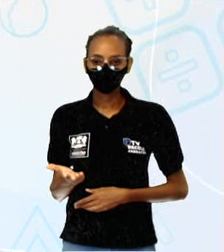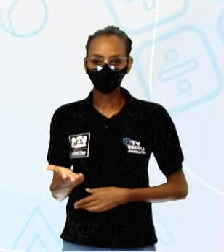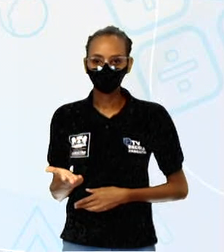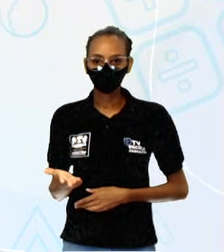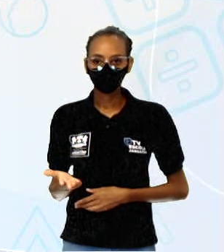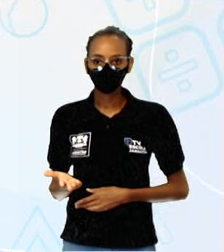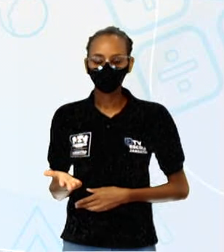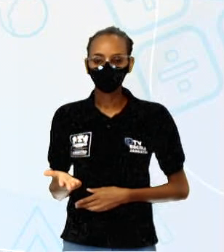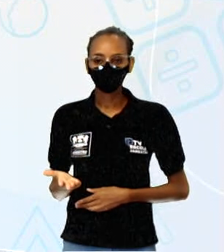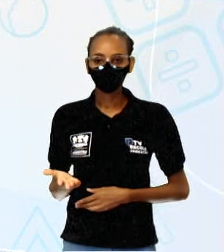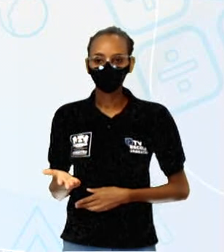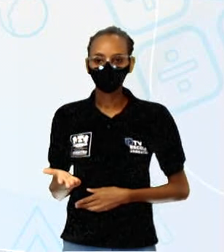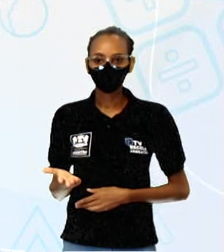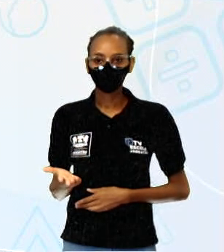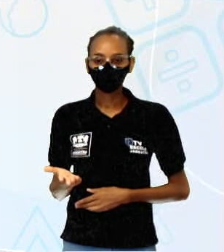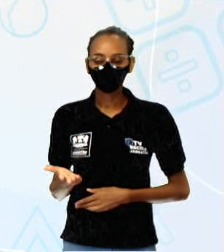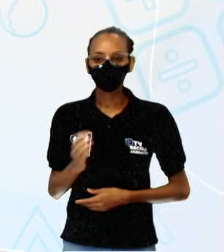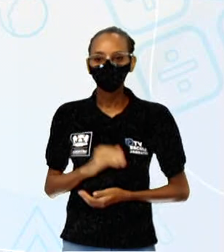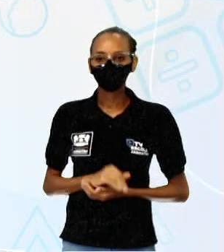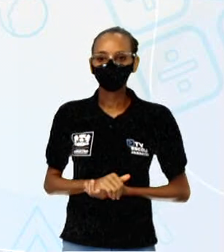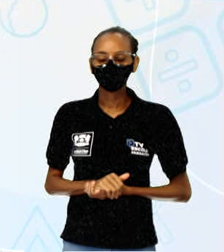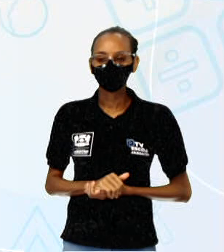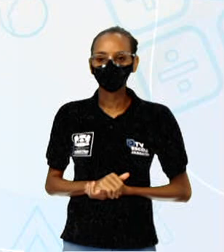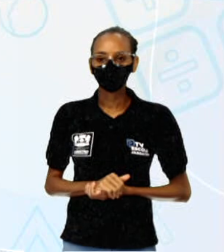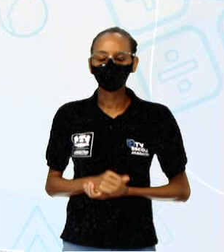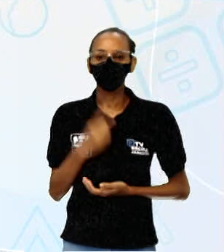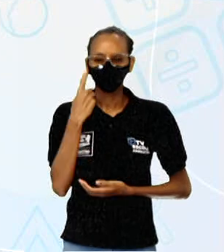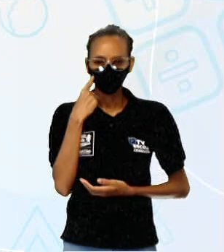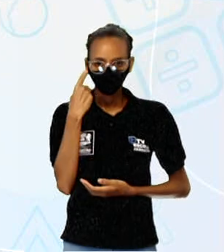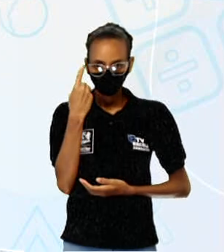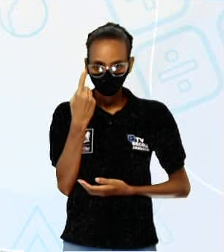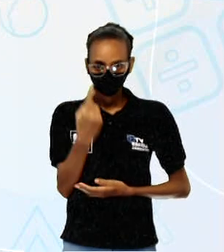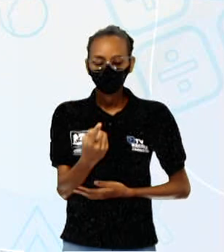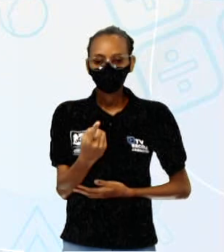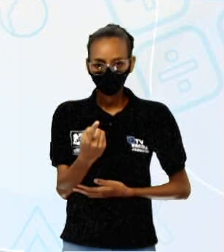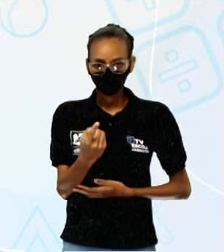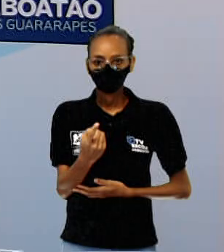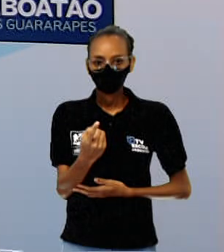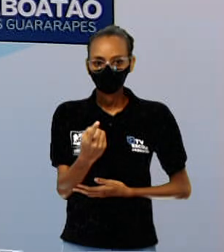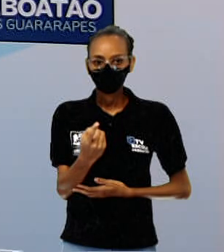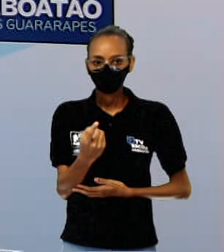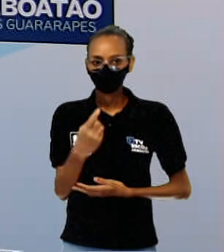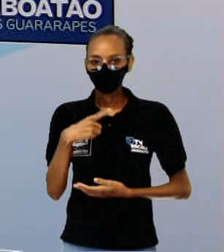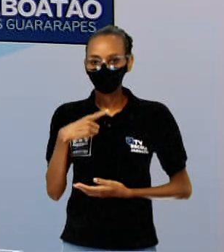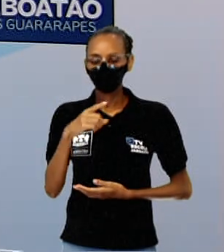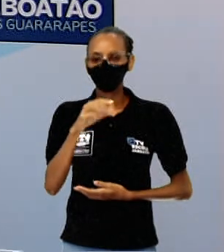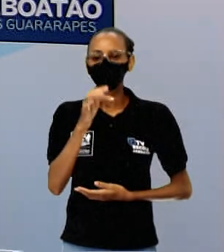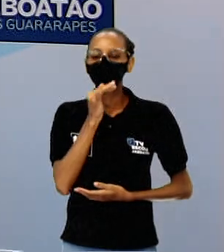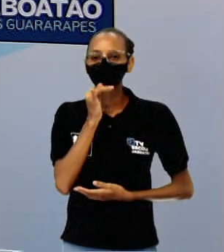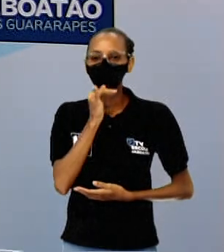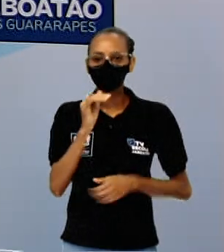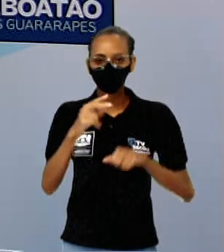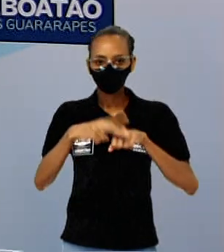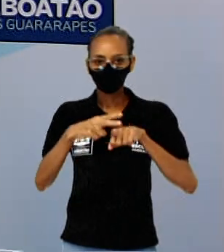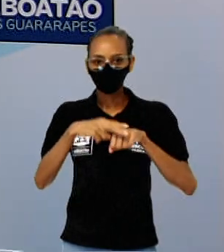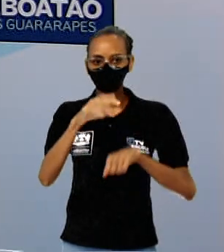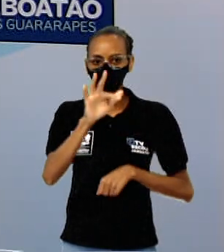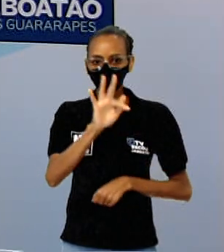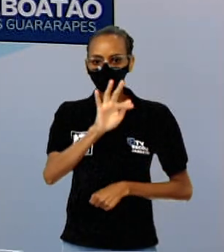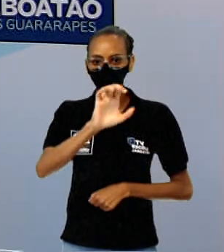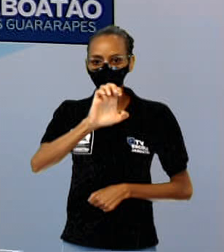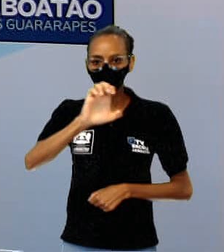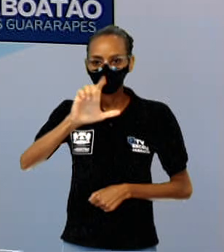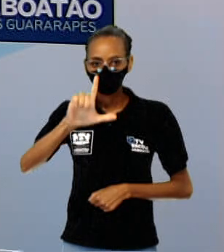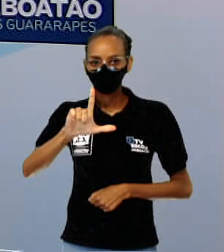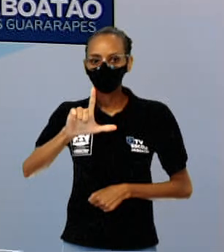creep, dig e fill. Né? Vocês veem que fill ele vai ter duas